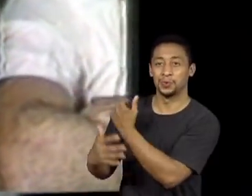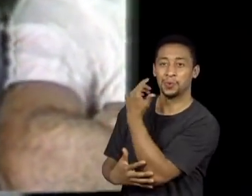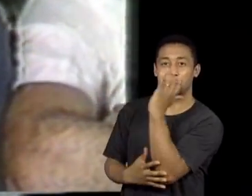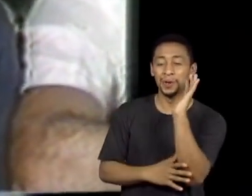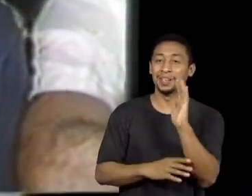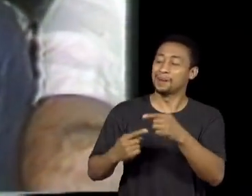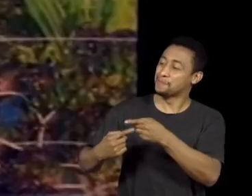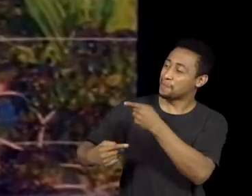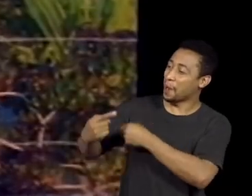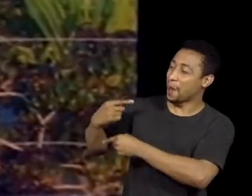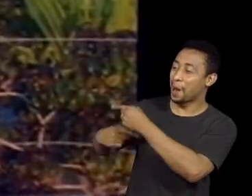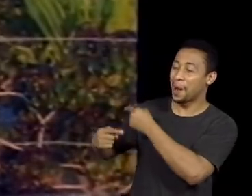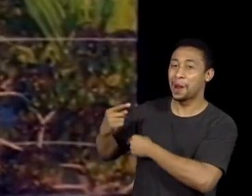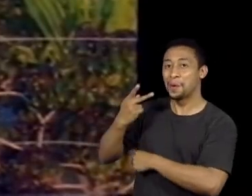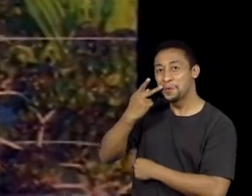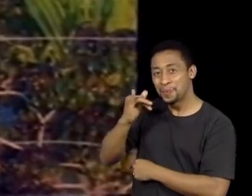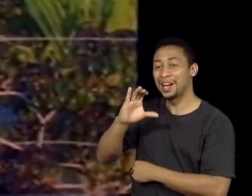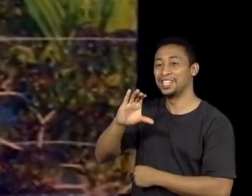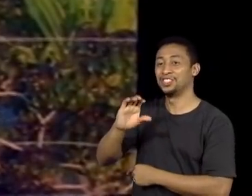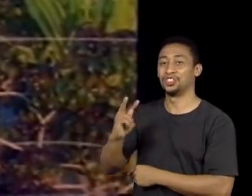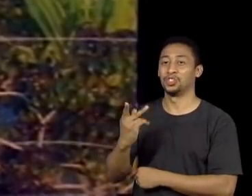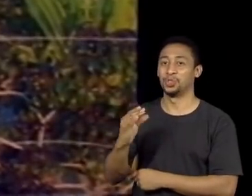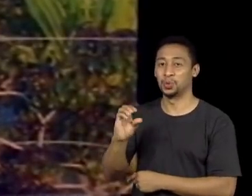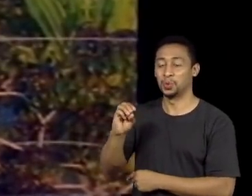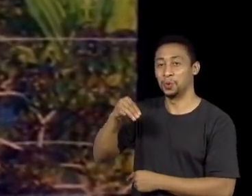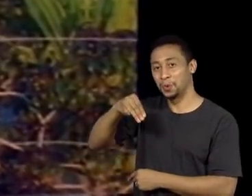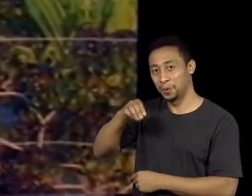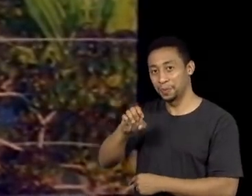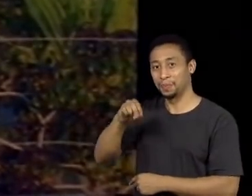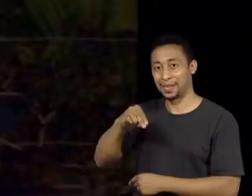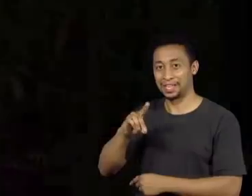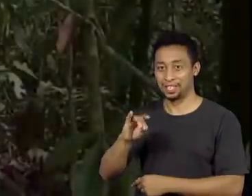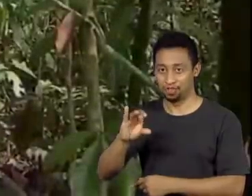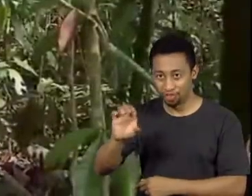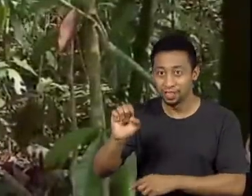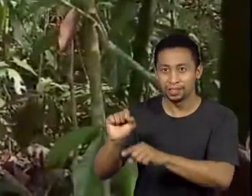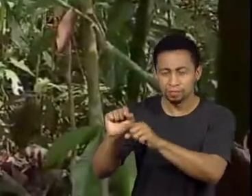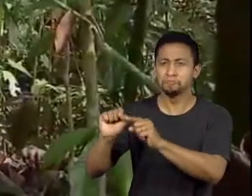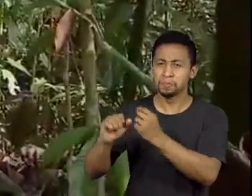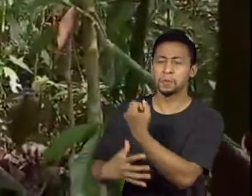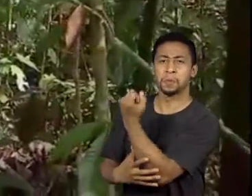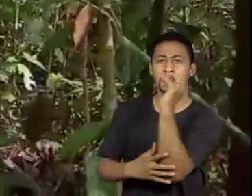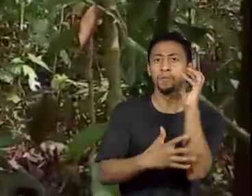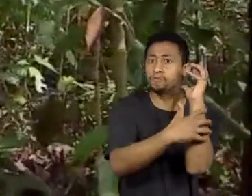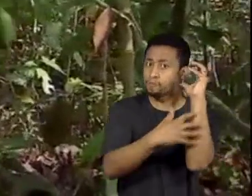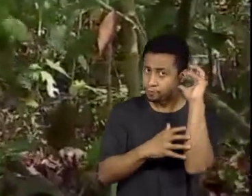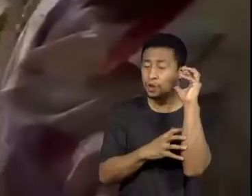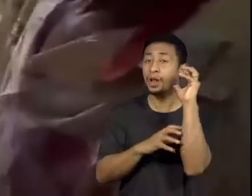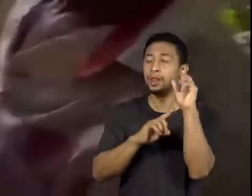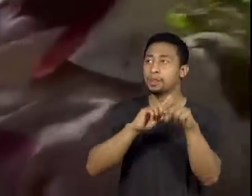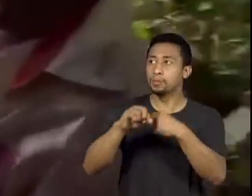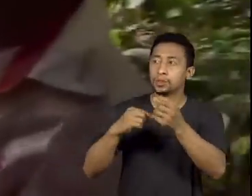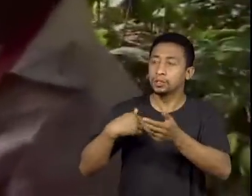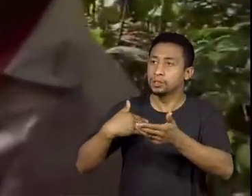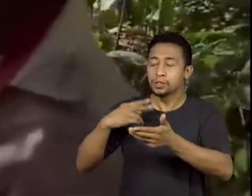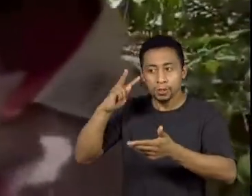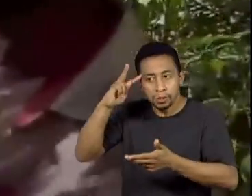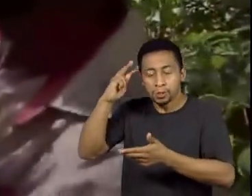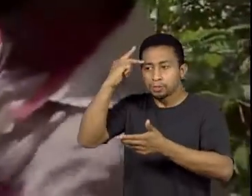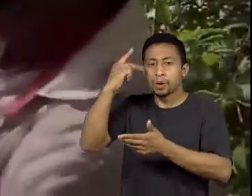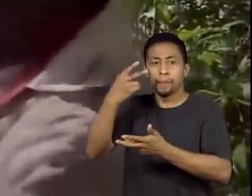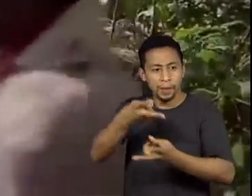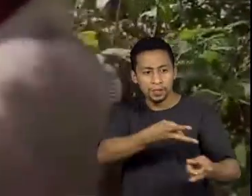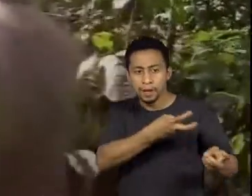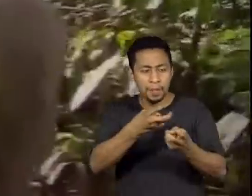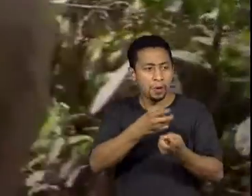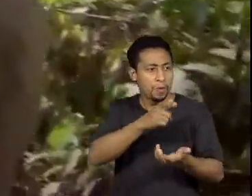Ângela, a filha mais velha de Chico Mendes, seringueiro, símbolo do movimento ambientalista. A gente